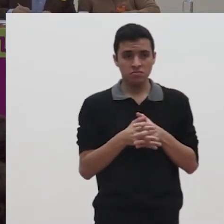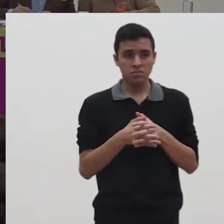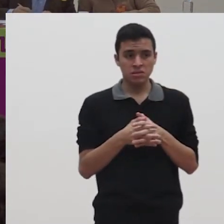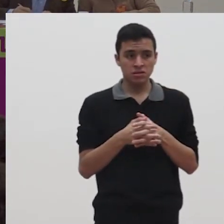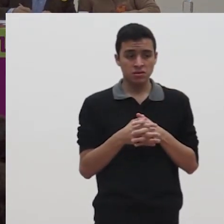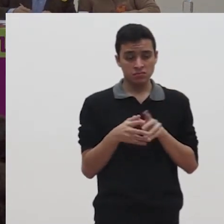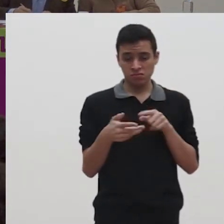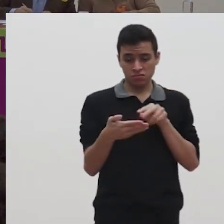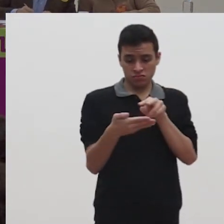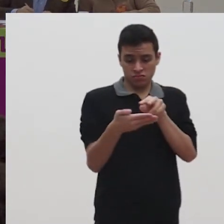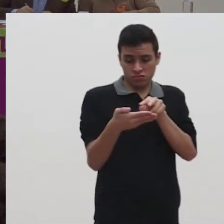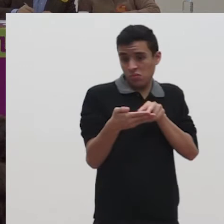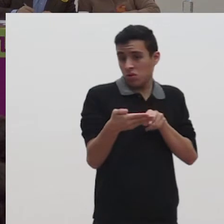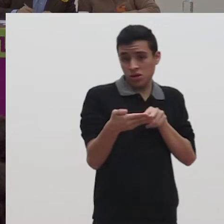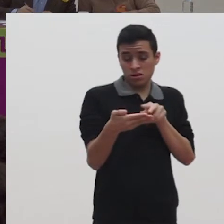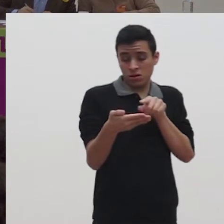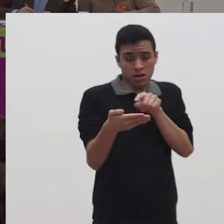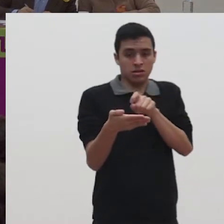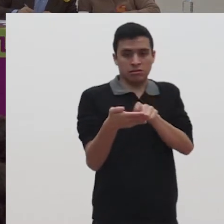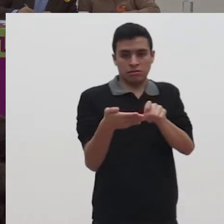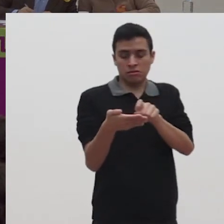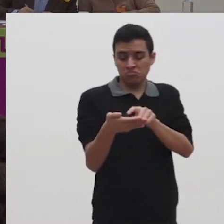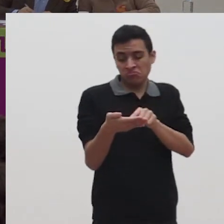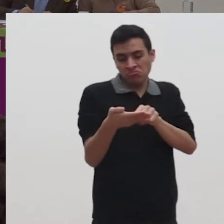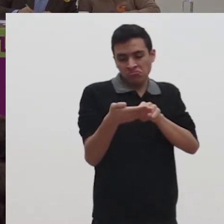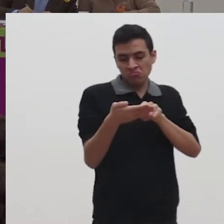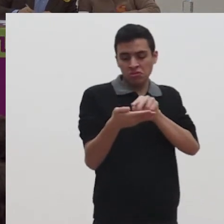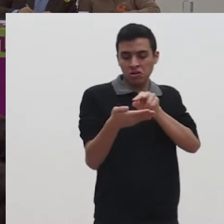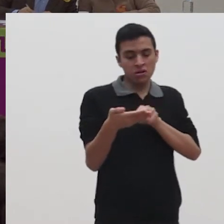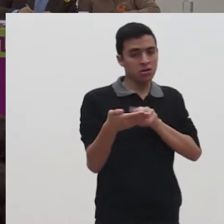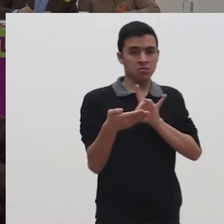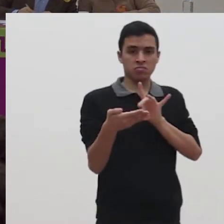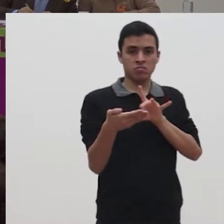Eu estou lendo como está escrito aqui. Tá?